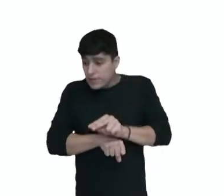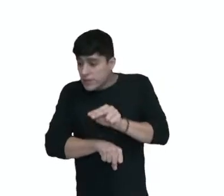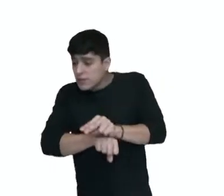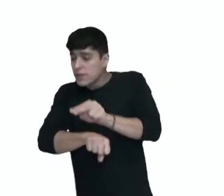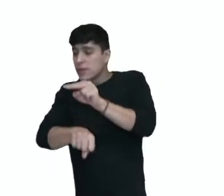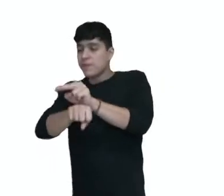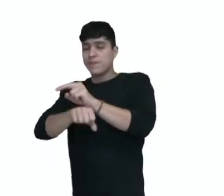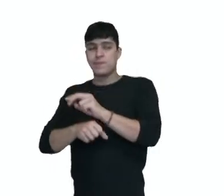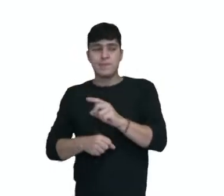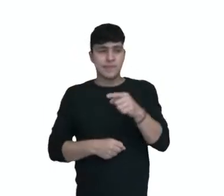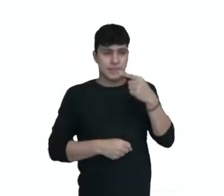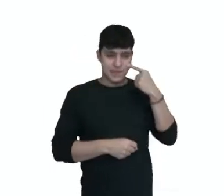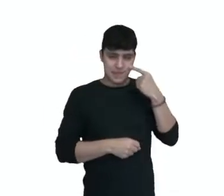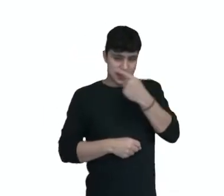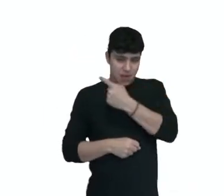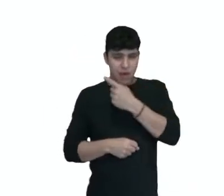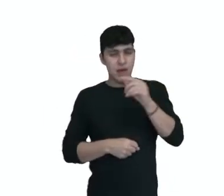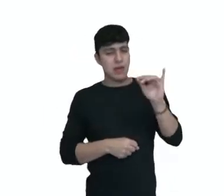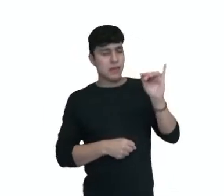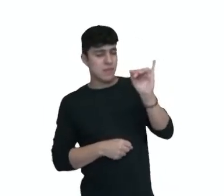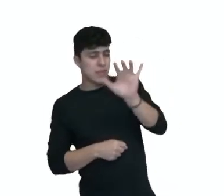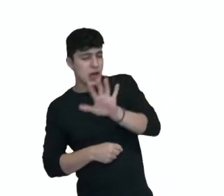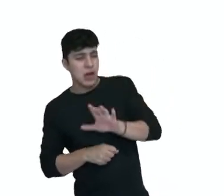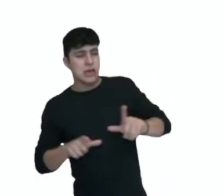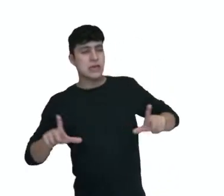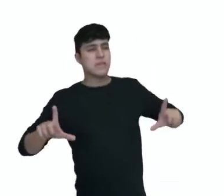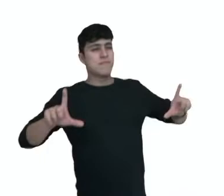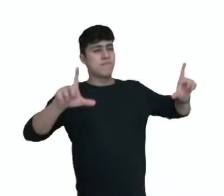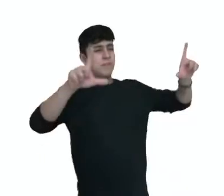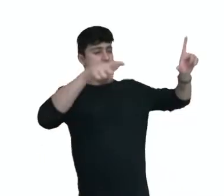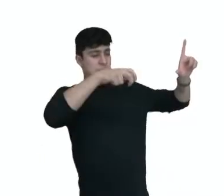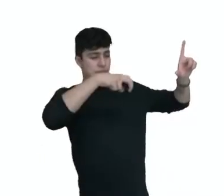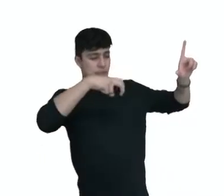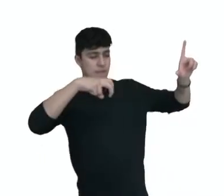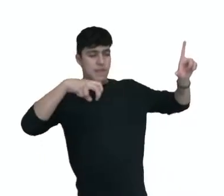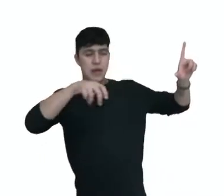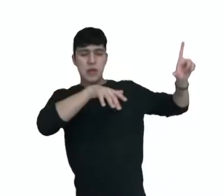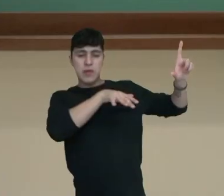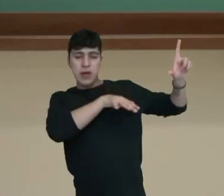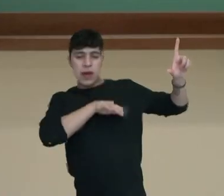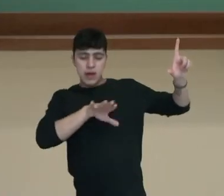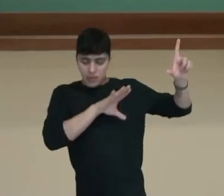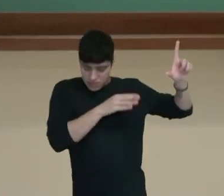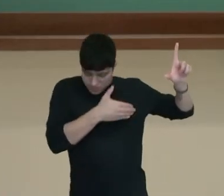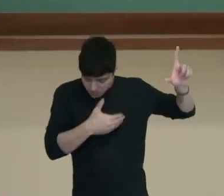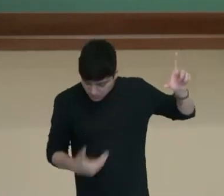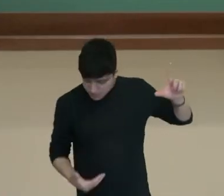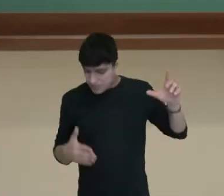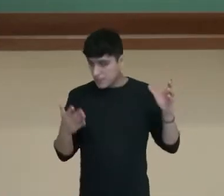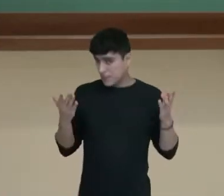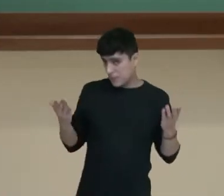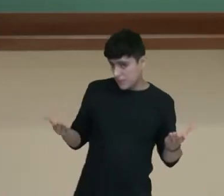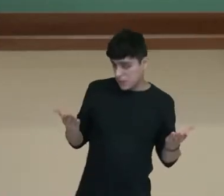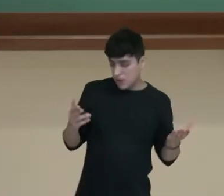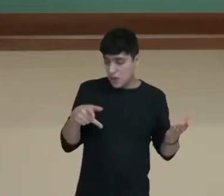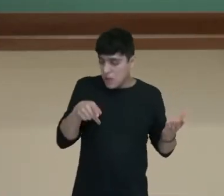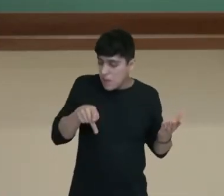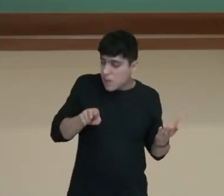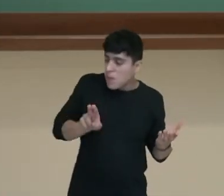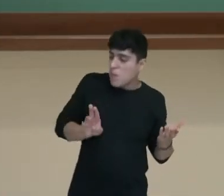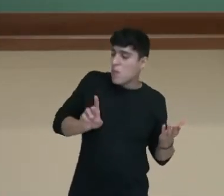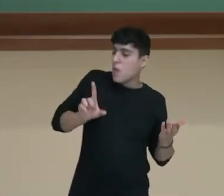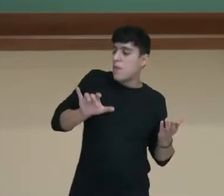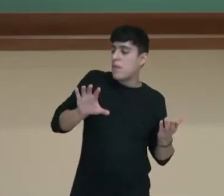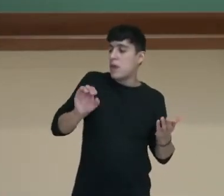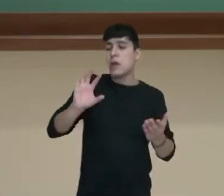uma imagem de uma praça, né? Uma praça pública. Quando eu estou falando de esfera pública, veja que está escrito assim: é de